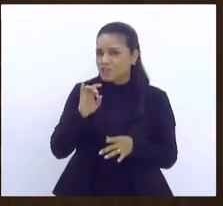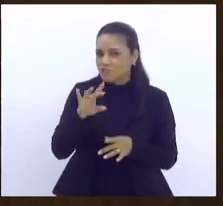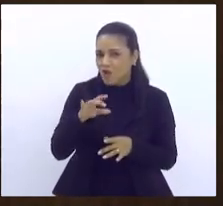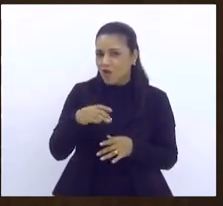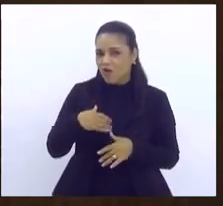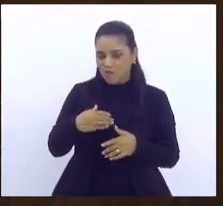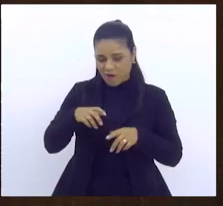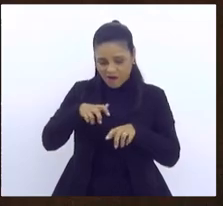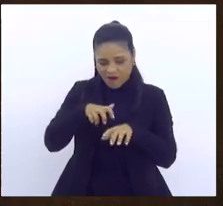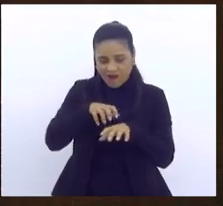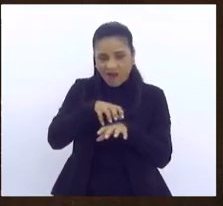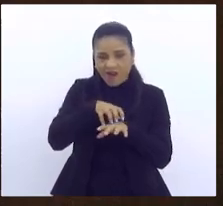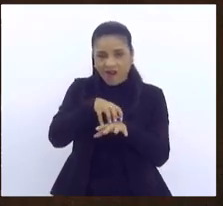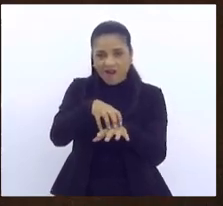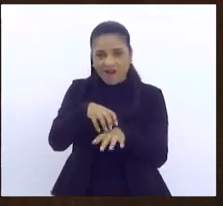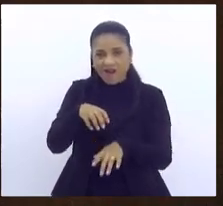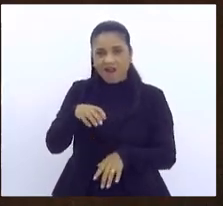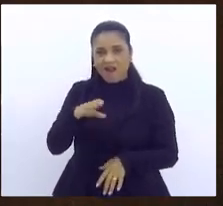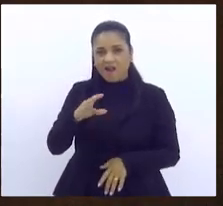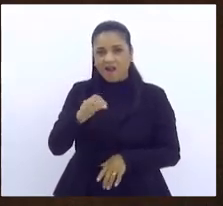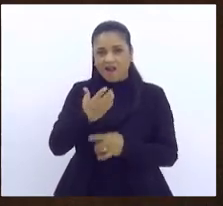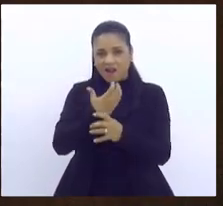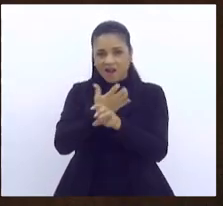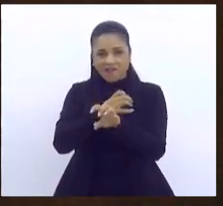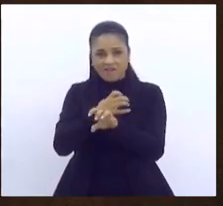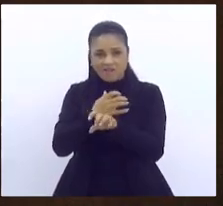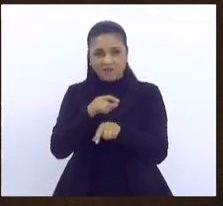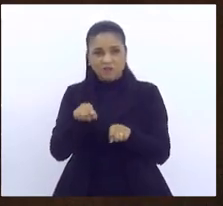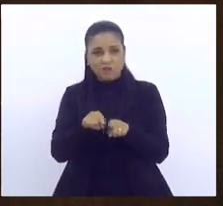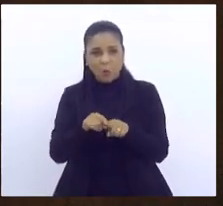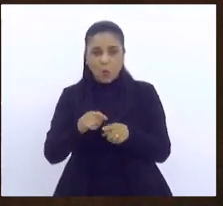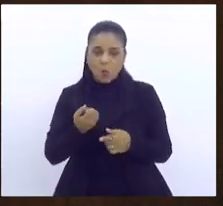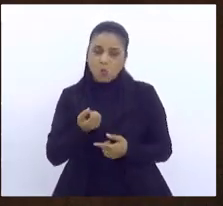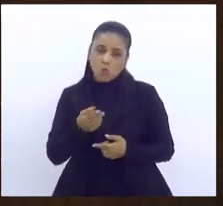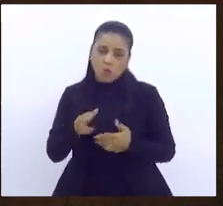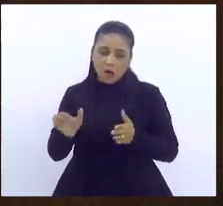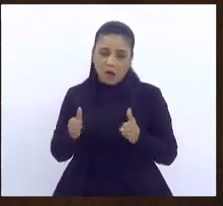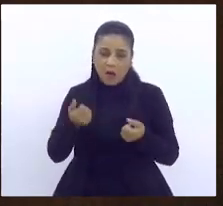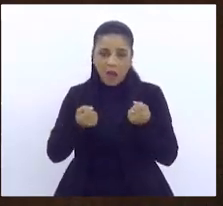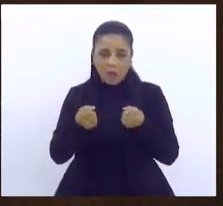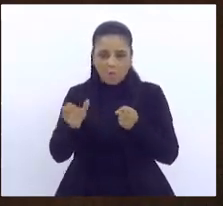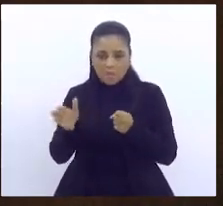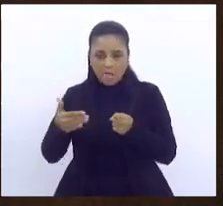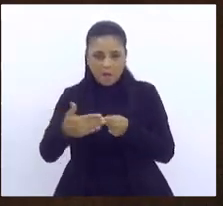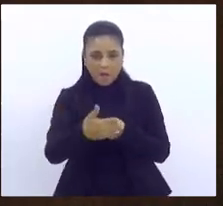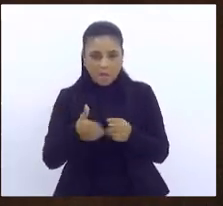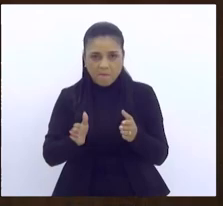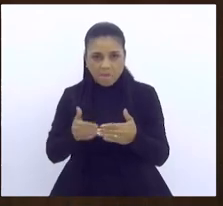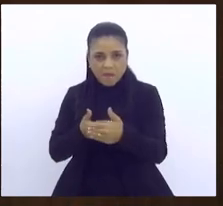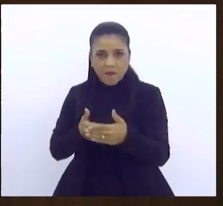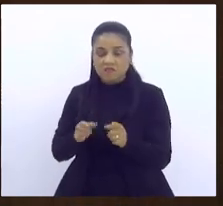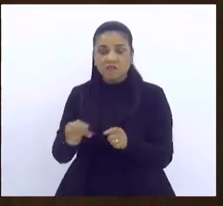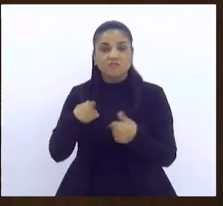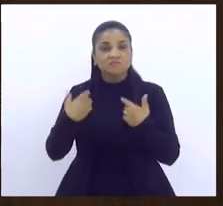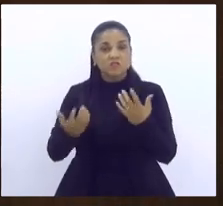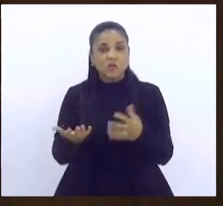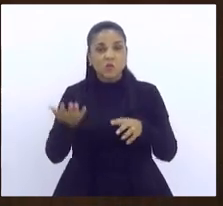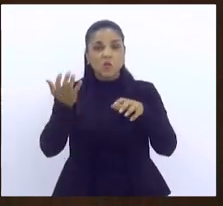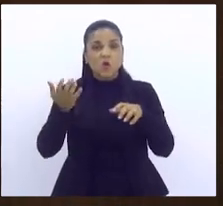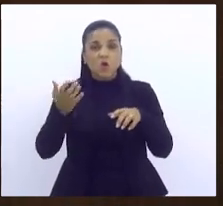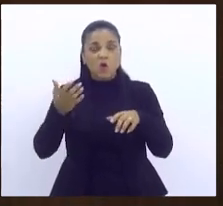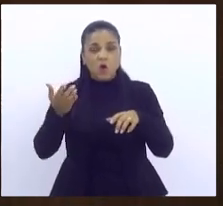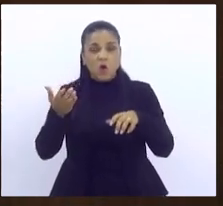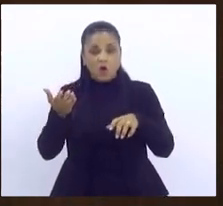caveirão, não pode ser um fuzil, um blindado. Ela precisa ter operações táticas. Ou seja, se tem um congresso do tamanho